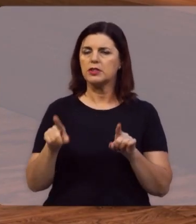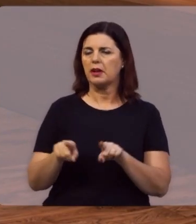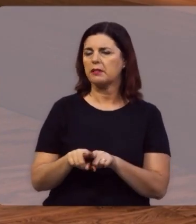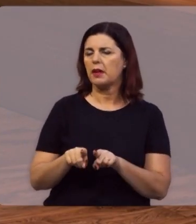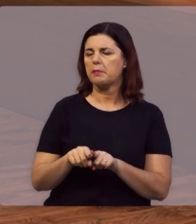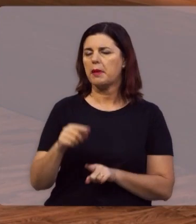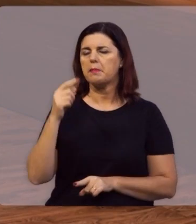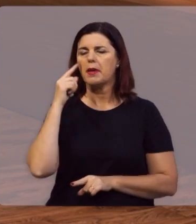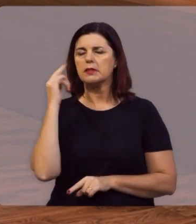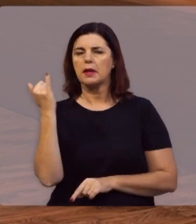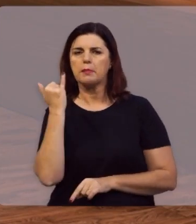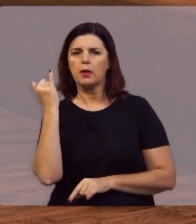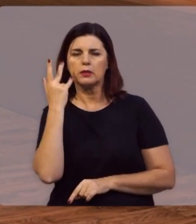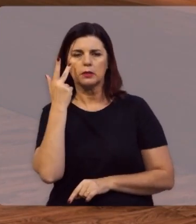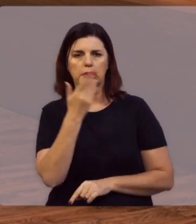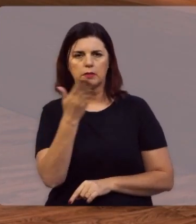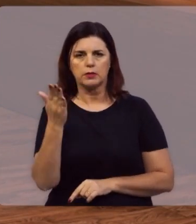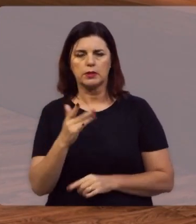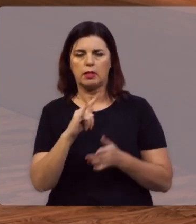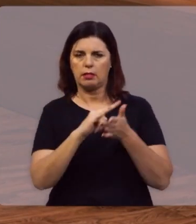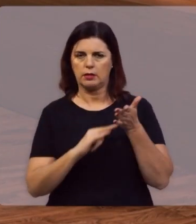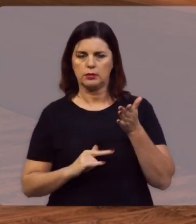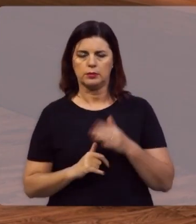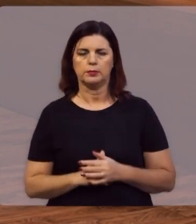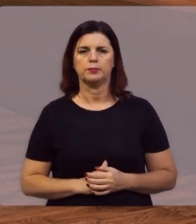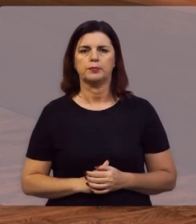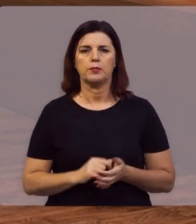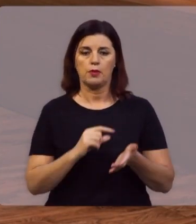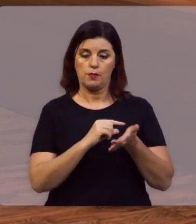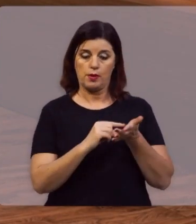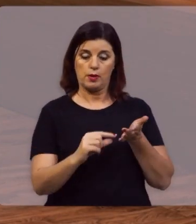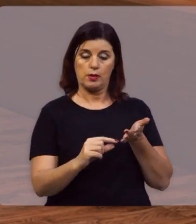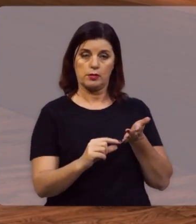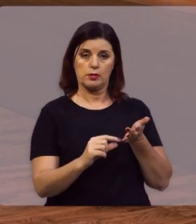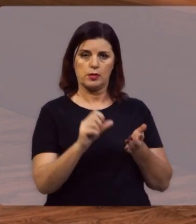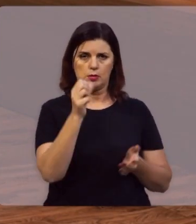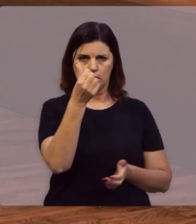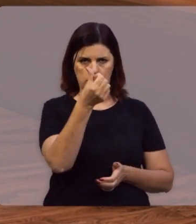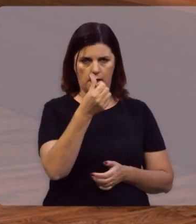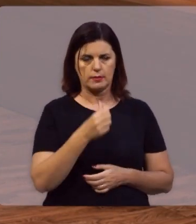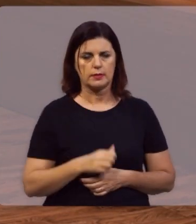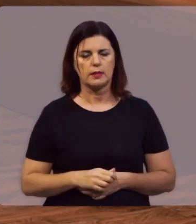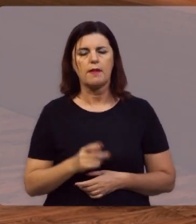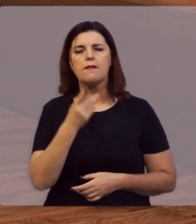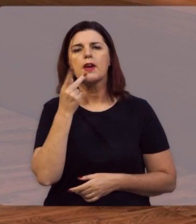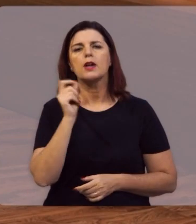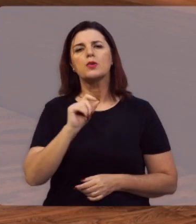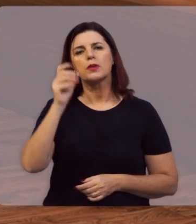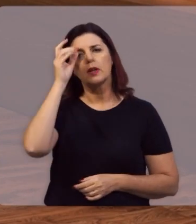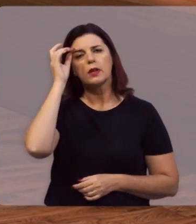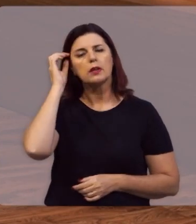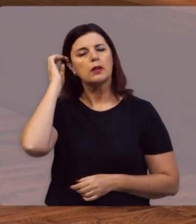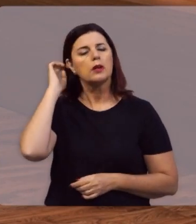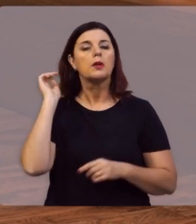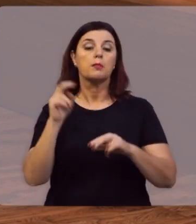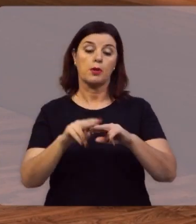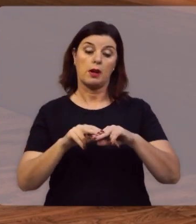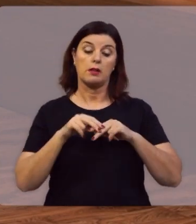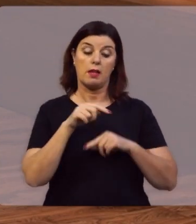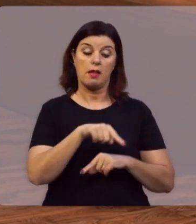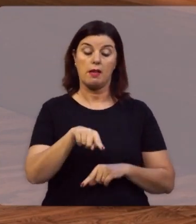trazer algo importante para você nesse texto no Versículo do número 6 tá escrito assim por esse motivo